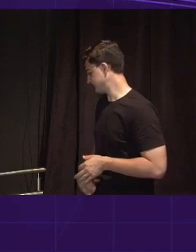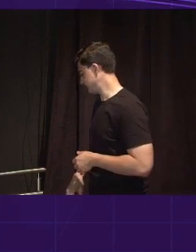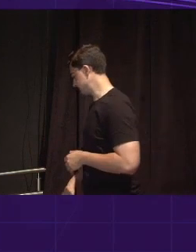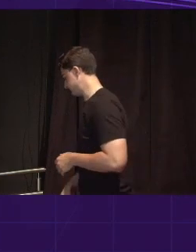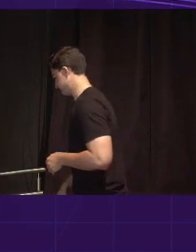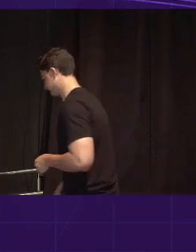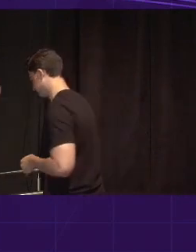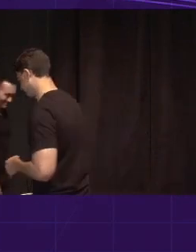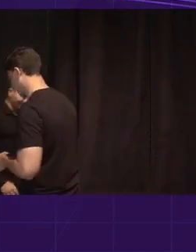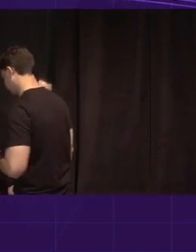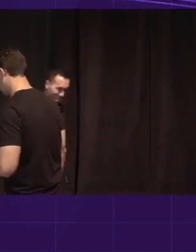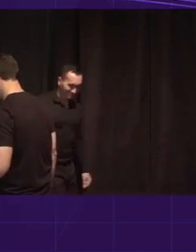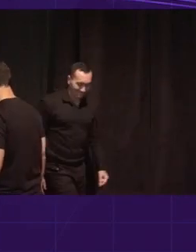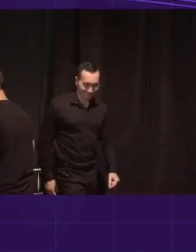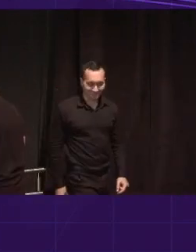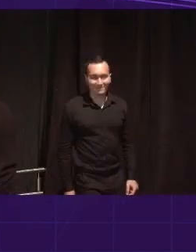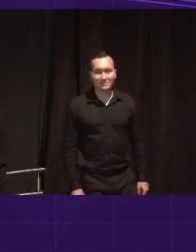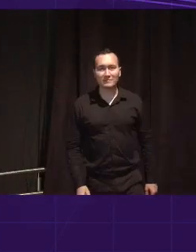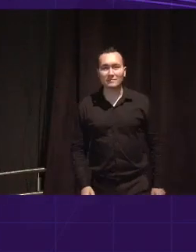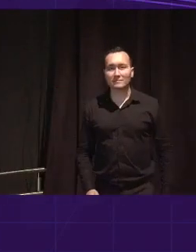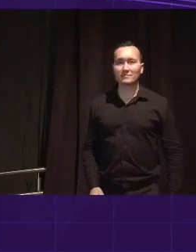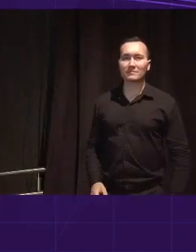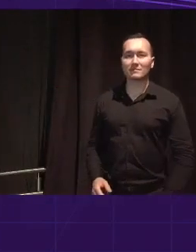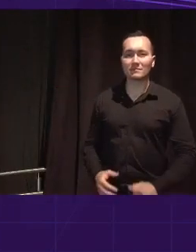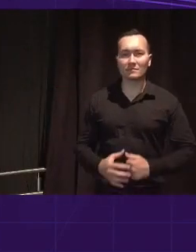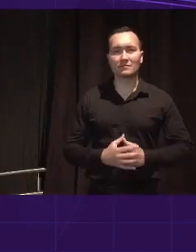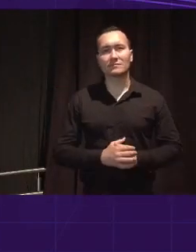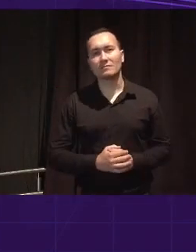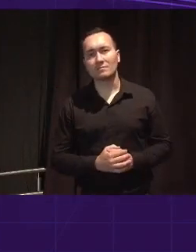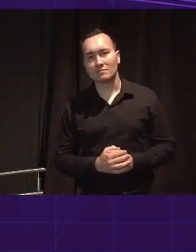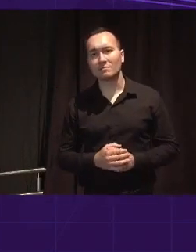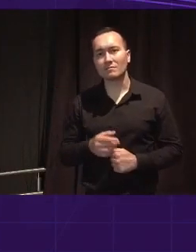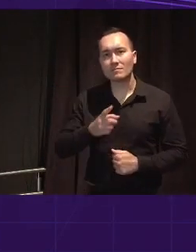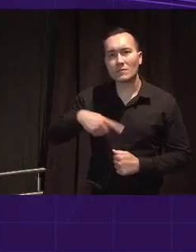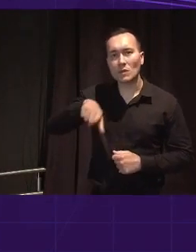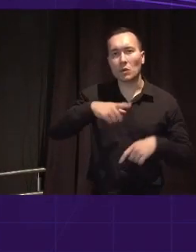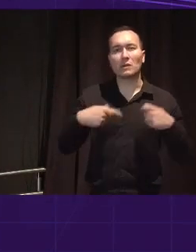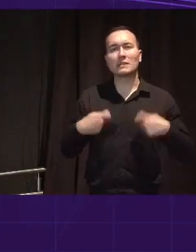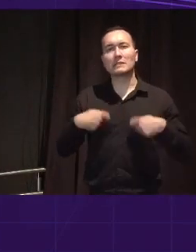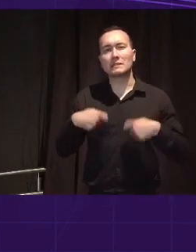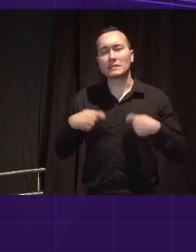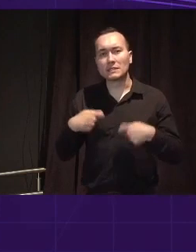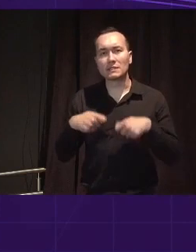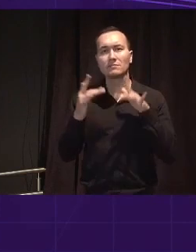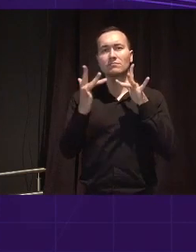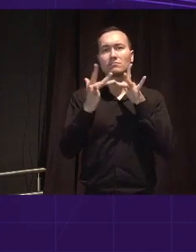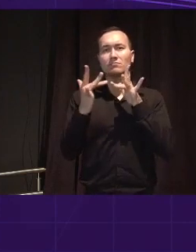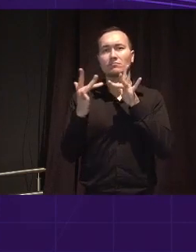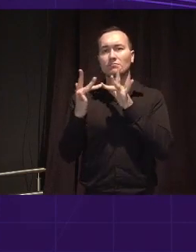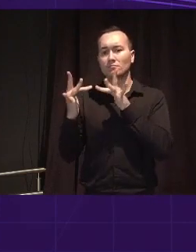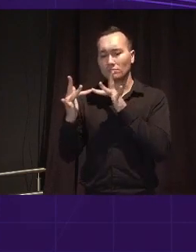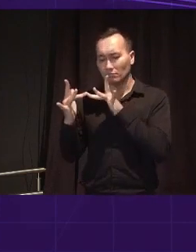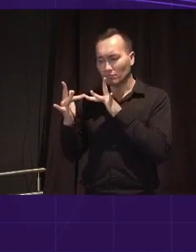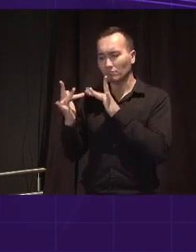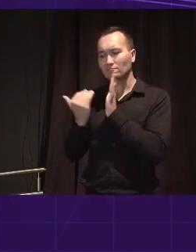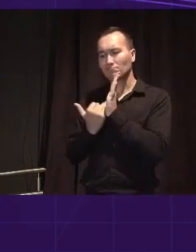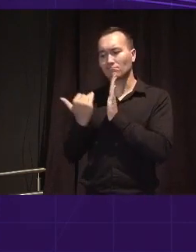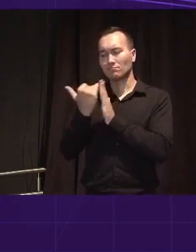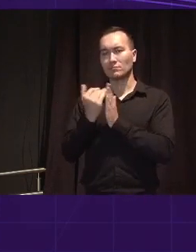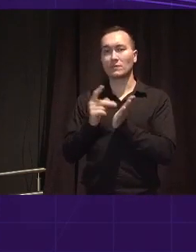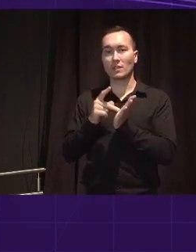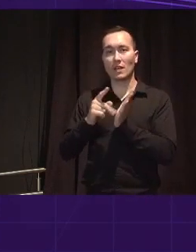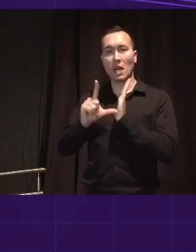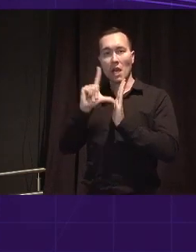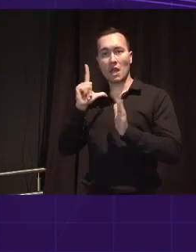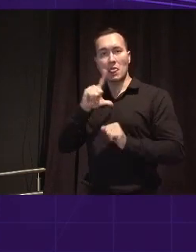super bem, mas a gente precisava fazer a comunicação e a conexão com o estratégico. Não quer dizer que isso não existia, mas a gente trouxe isso